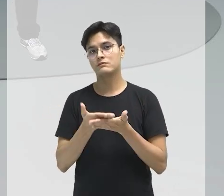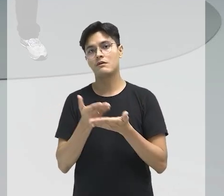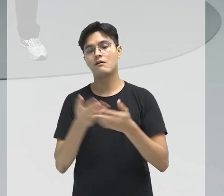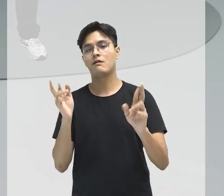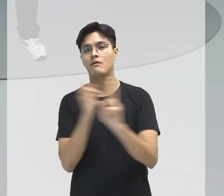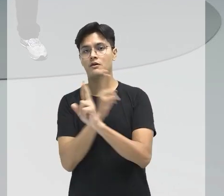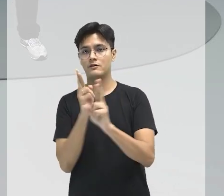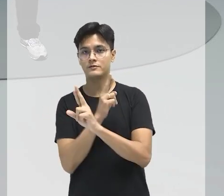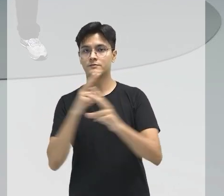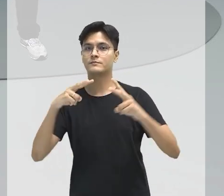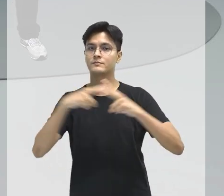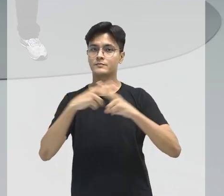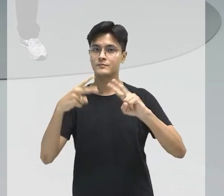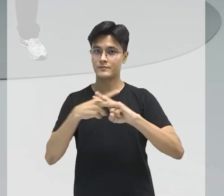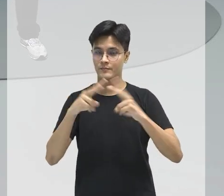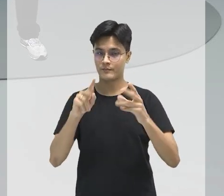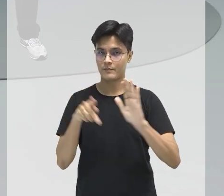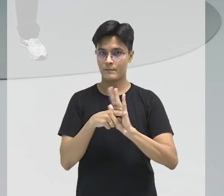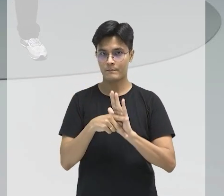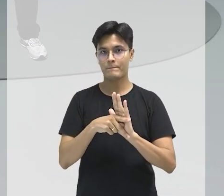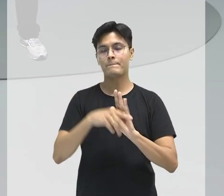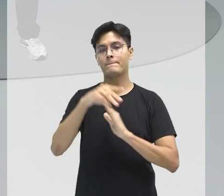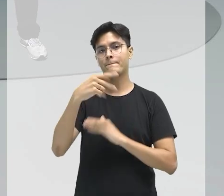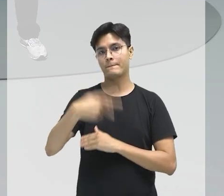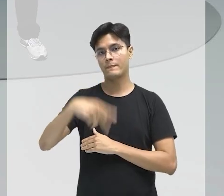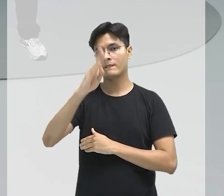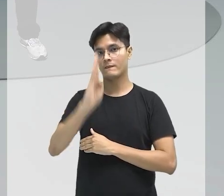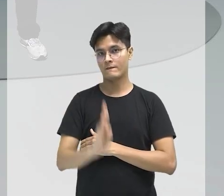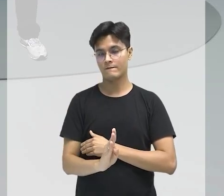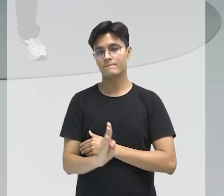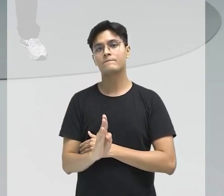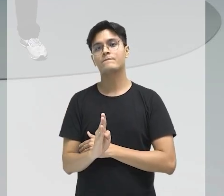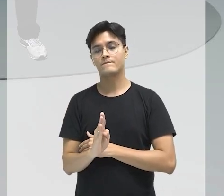a lutas do Brasil, ou lutas, né,